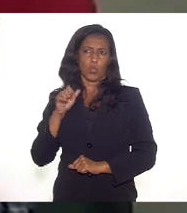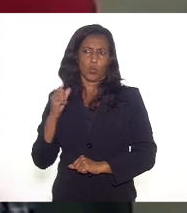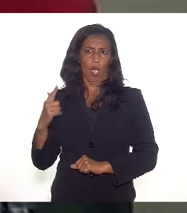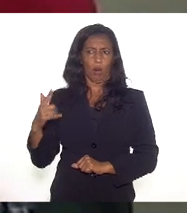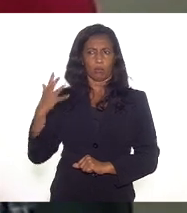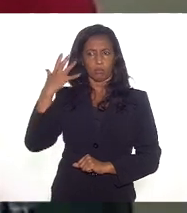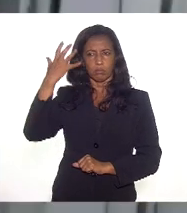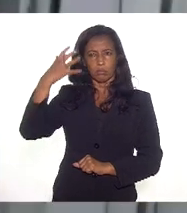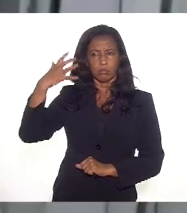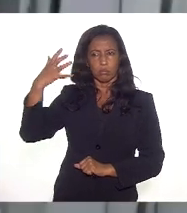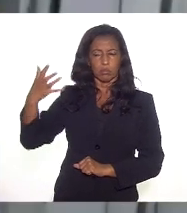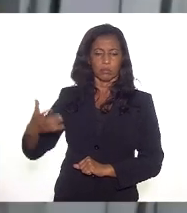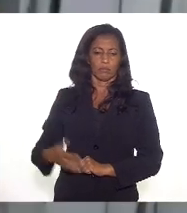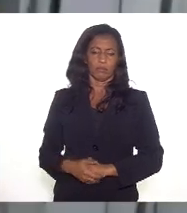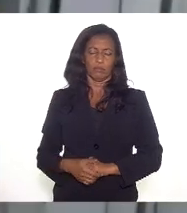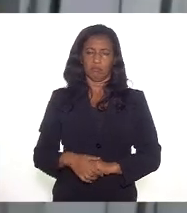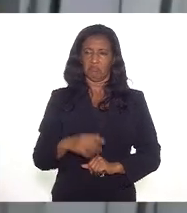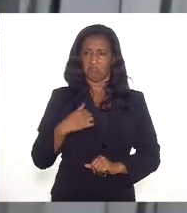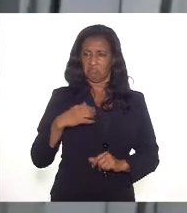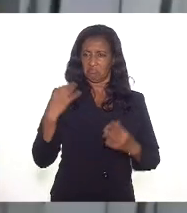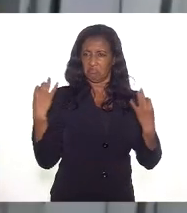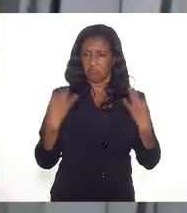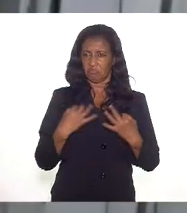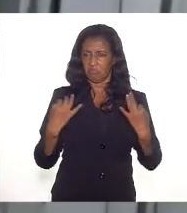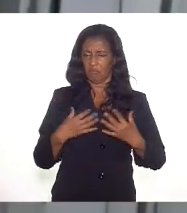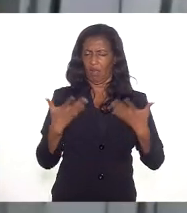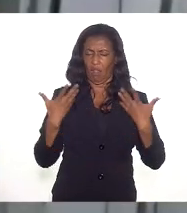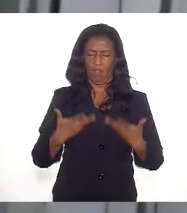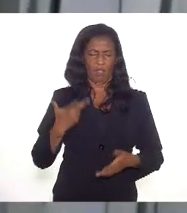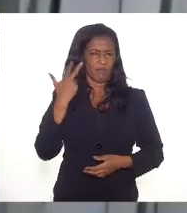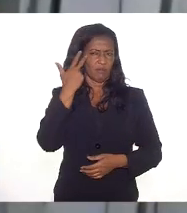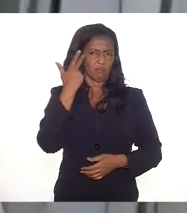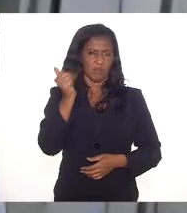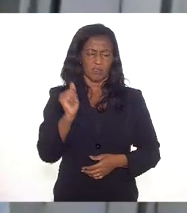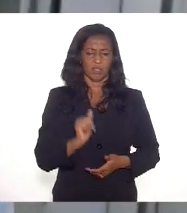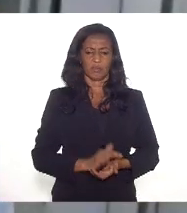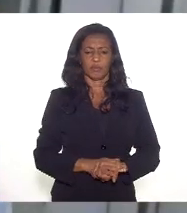absolutamente genuína e leve e natural